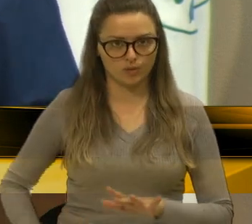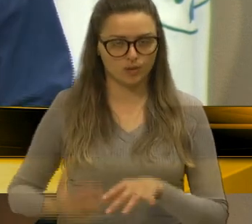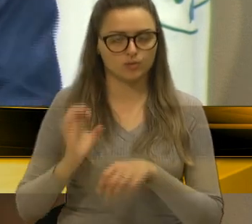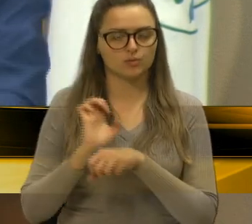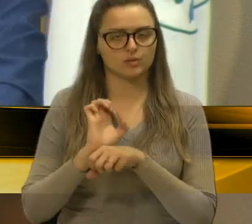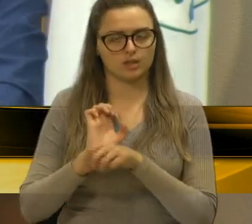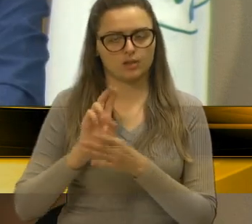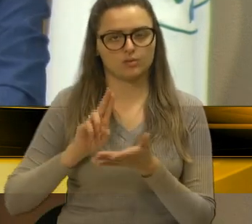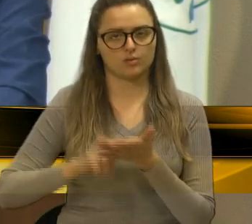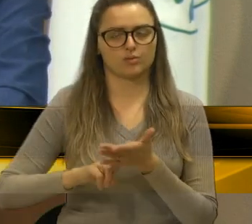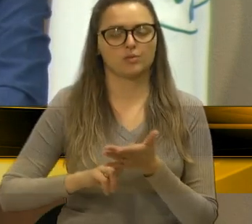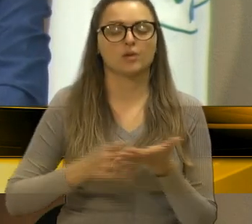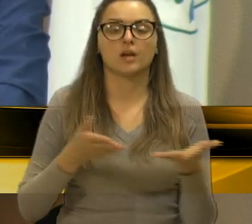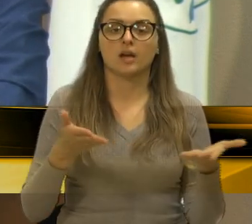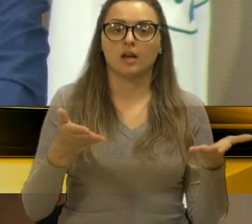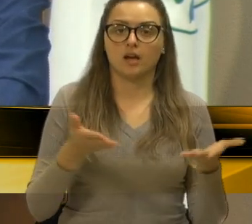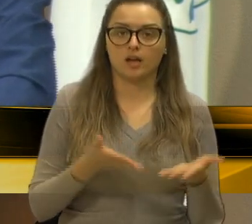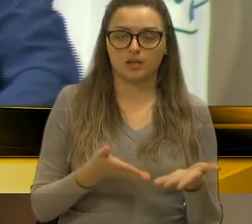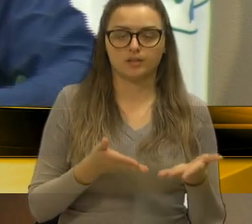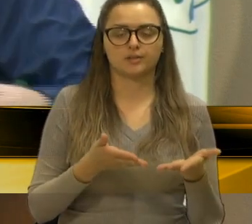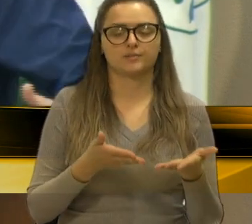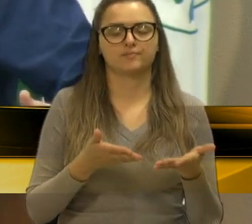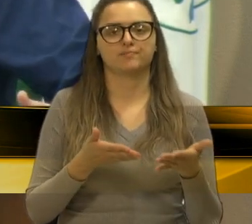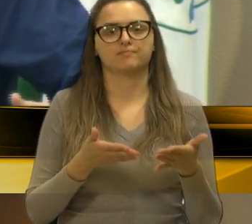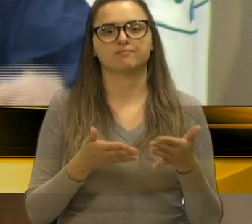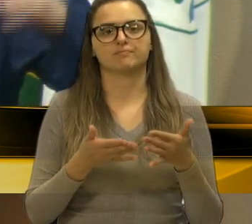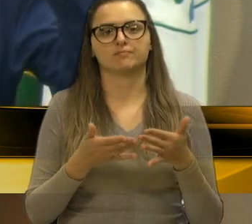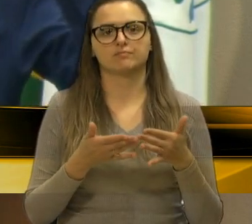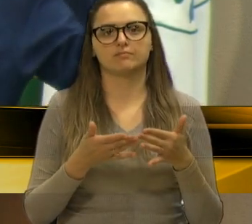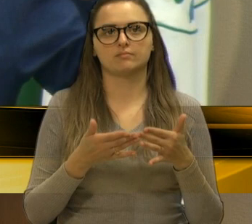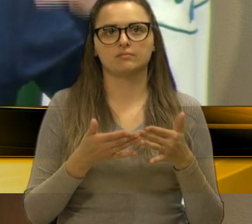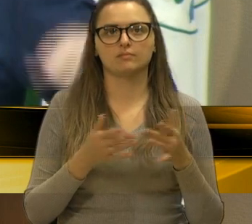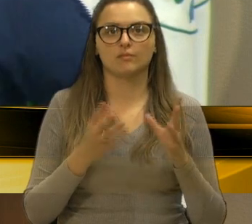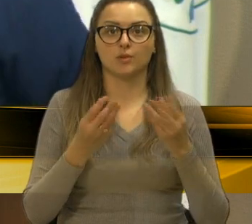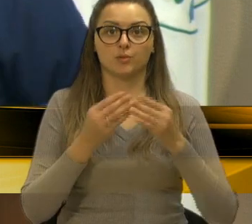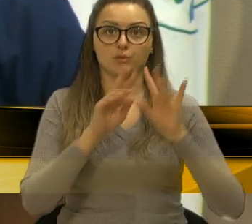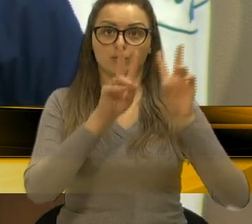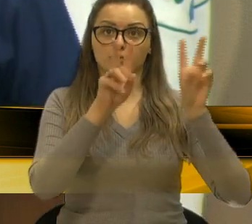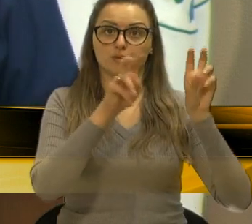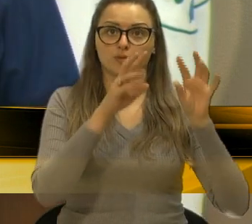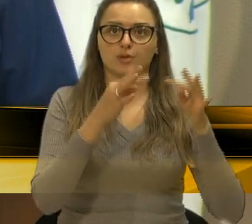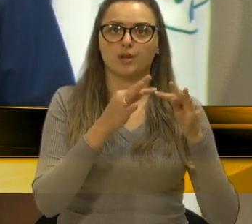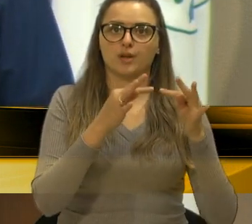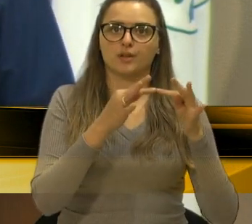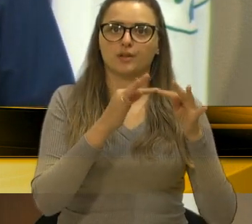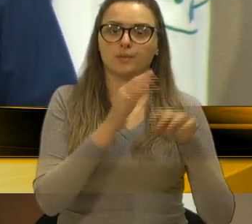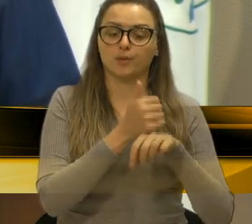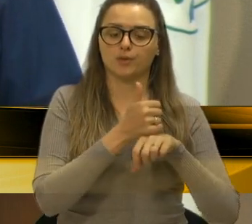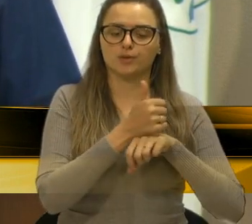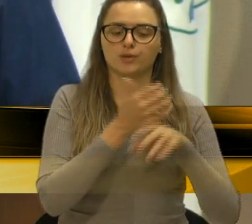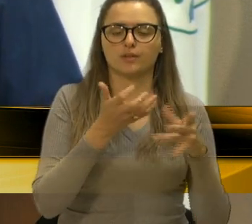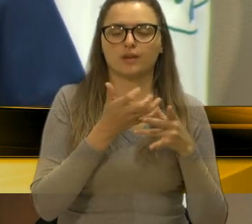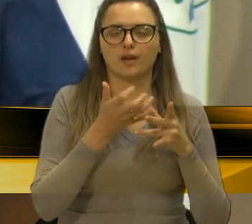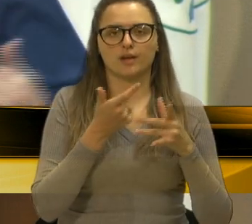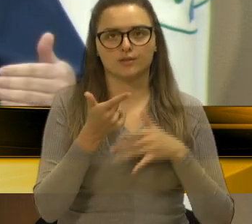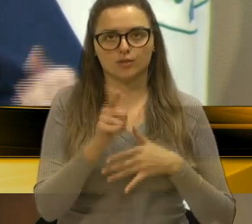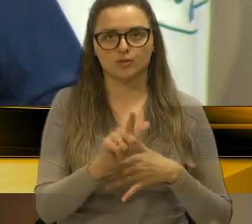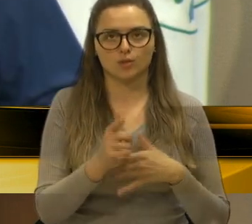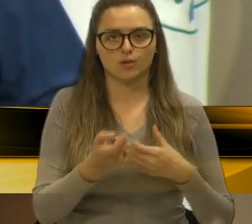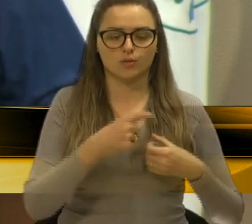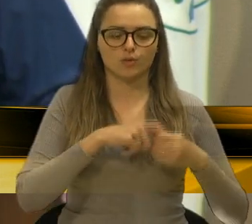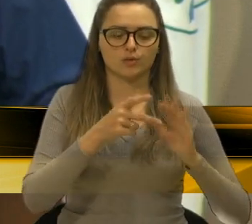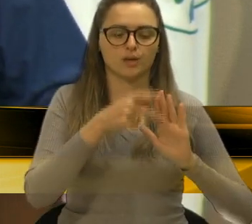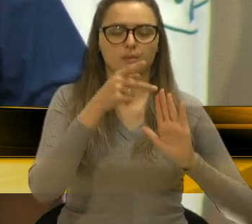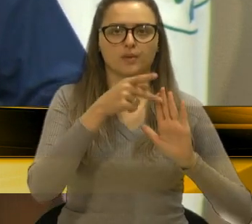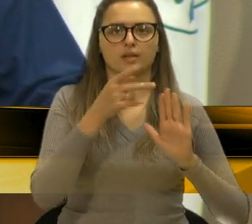e agora o corporativismo e muitos técnicos aí querem voltar com essa portaria